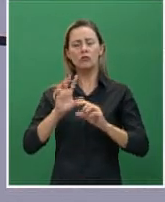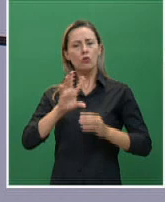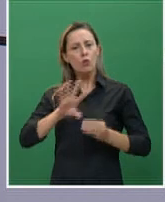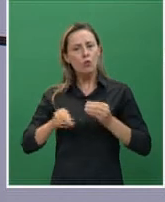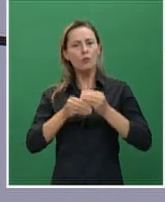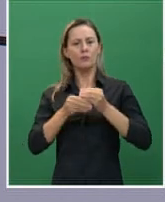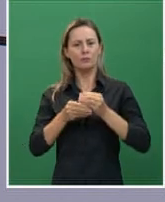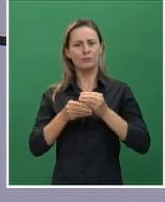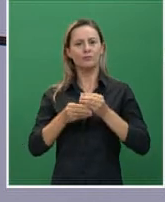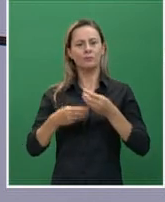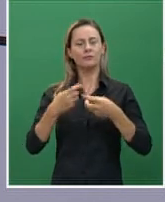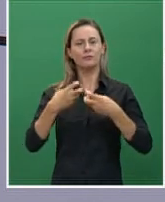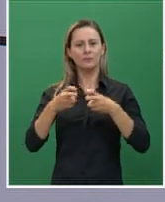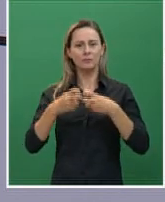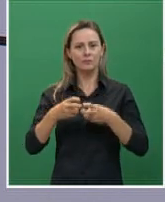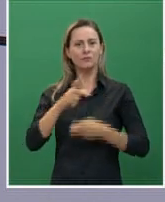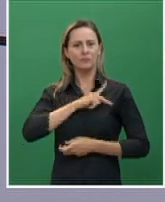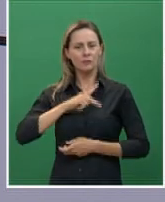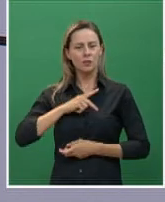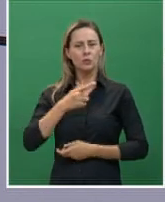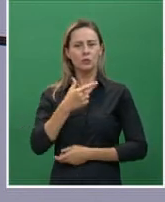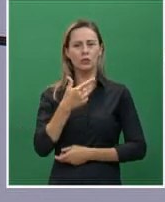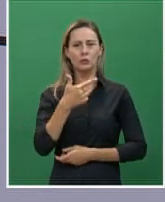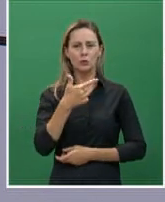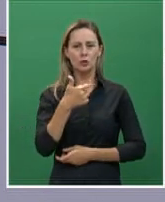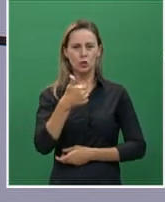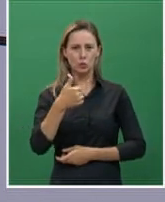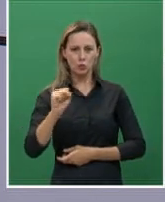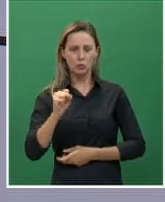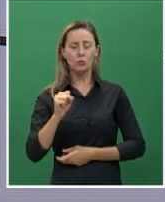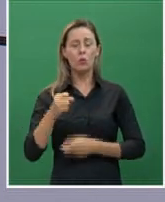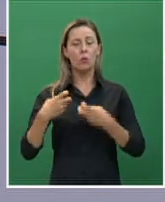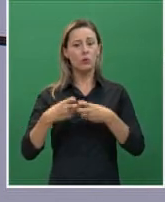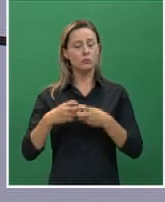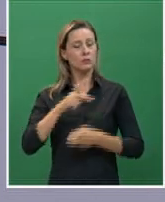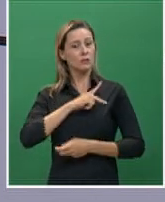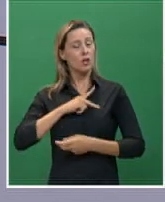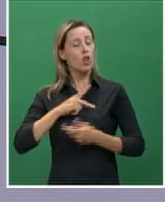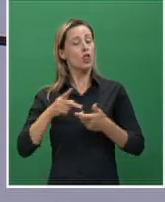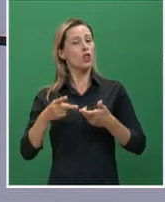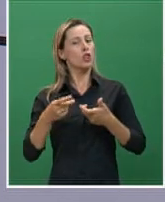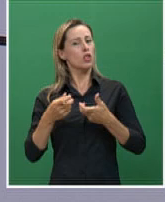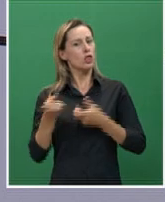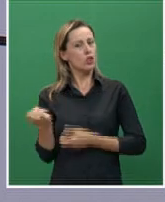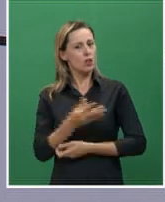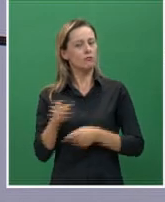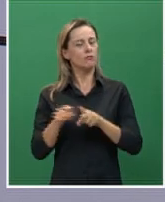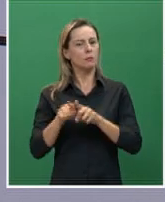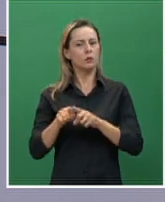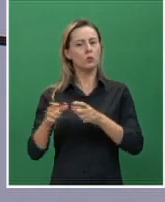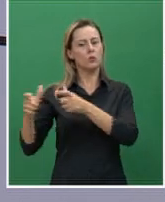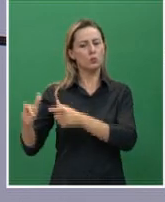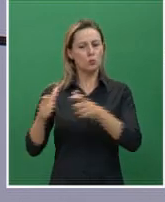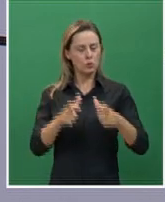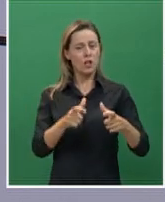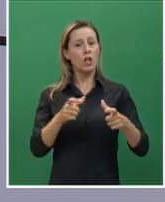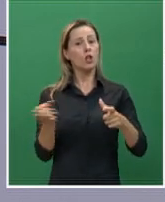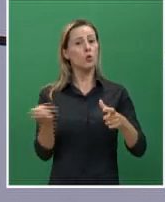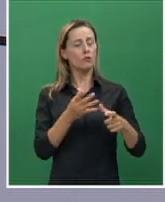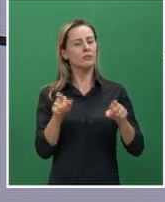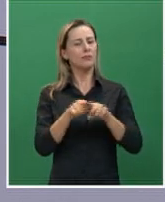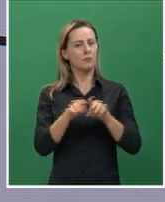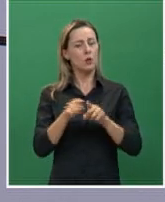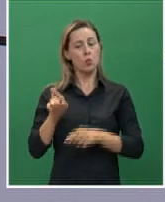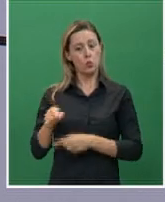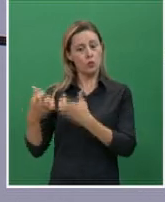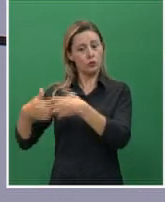complemento no transporte coletivo com 218 pontos de ônibus novos com estrutura qualificada e também com dois terminais novos um já funcionando na